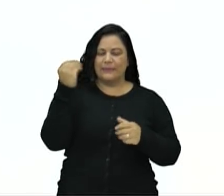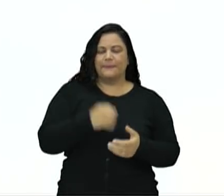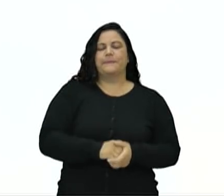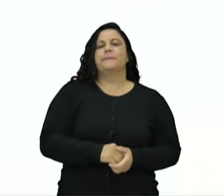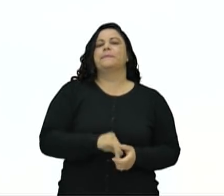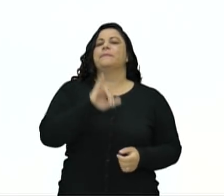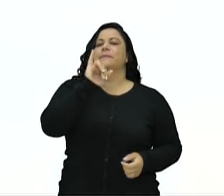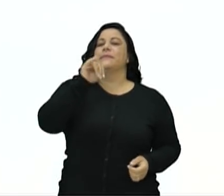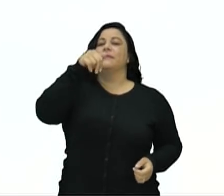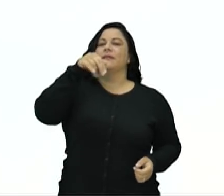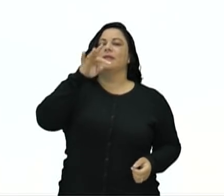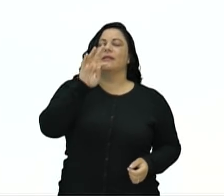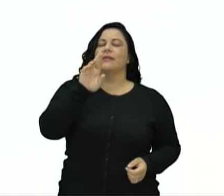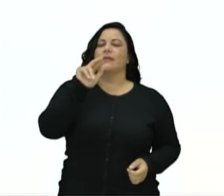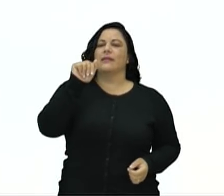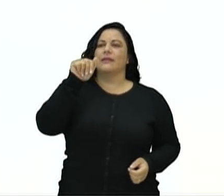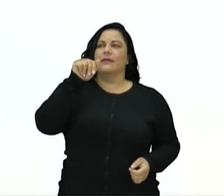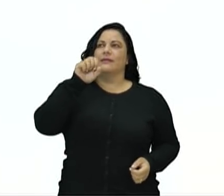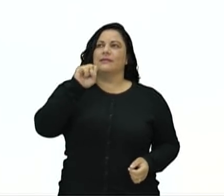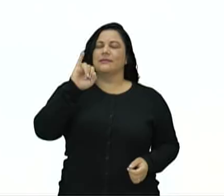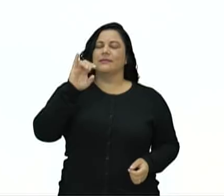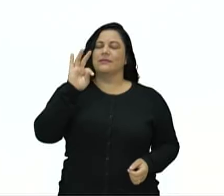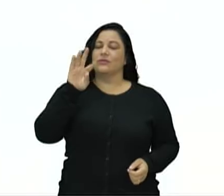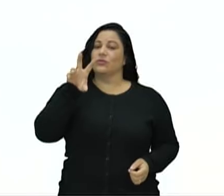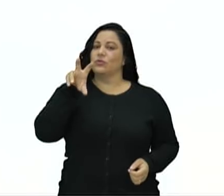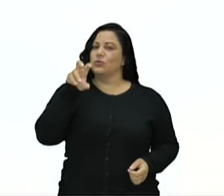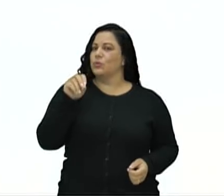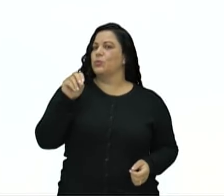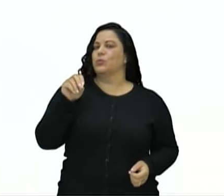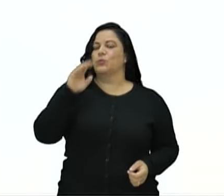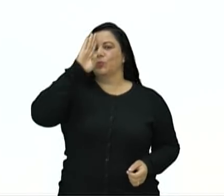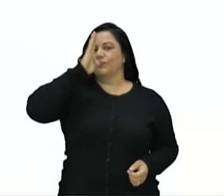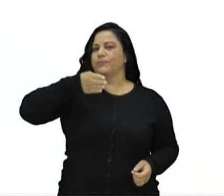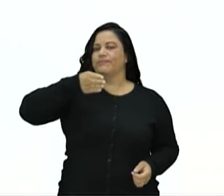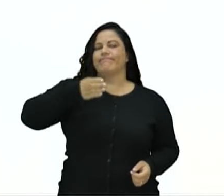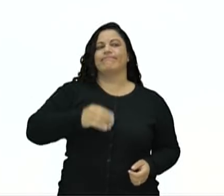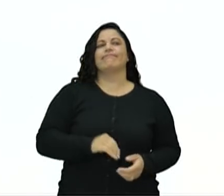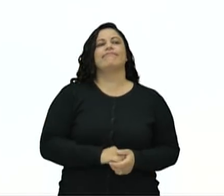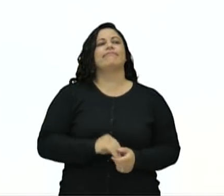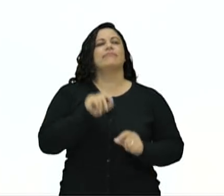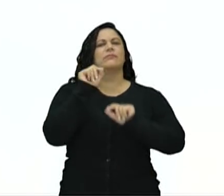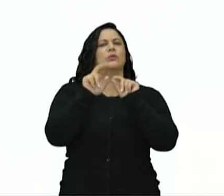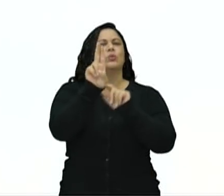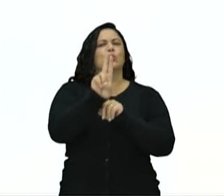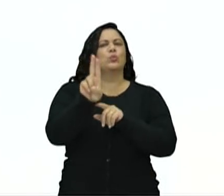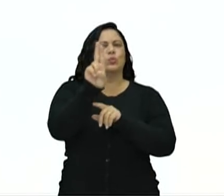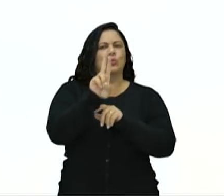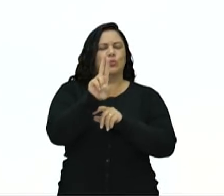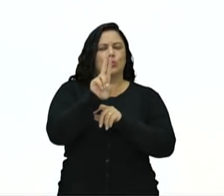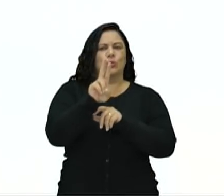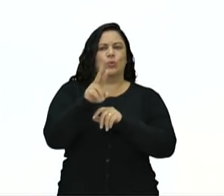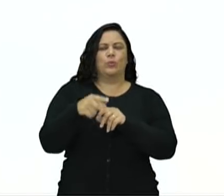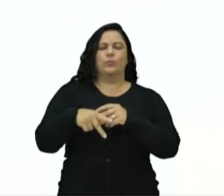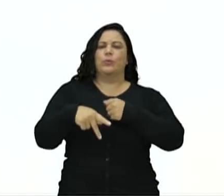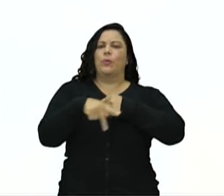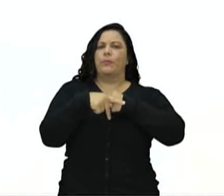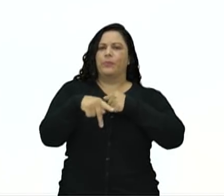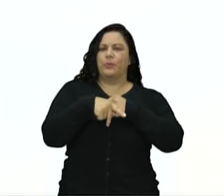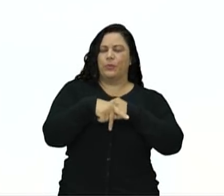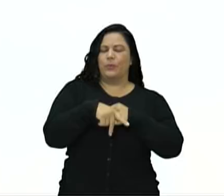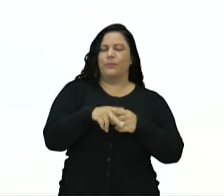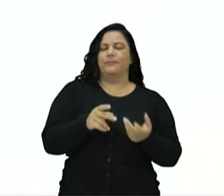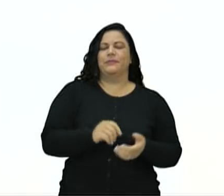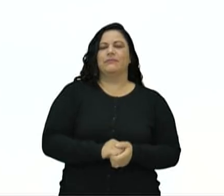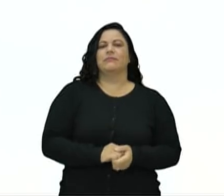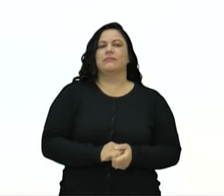transitivo indireto usou ali os pronomes oblíquos, né? E os pronomes oblíquos correspondentes aos pronomes pessoais, né? Então, ficou como?